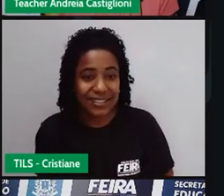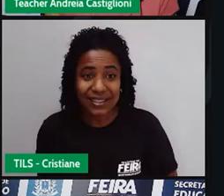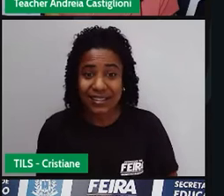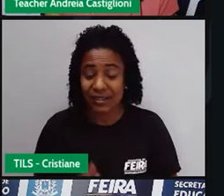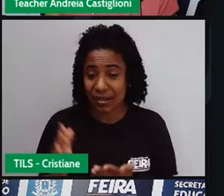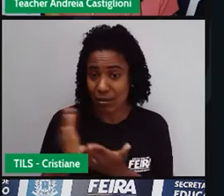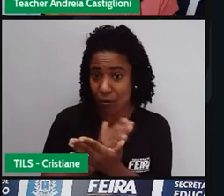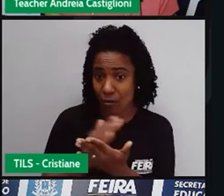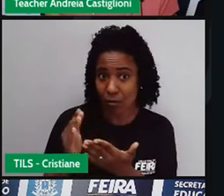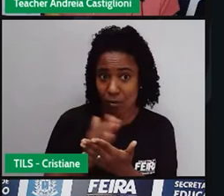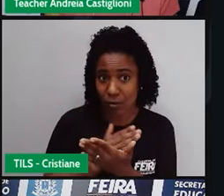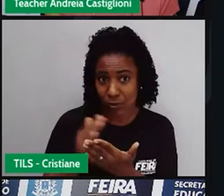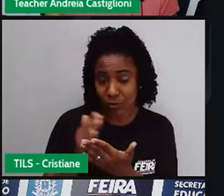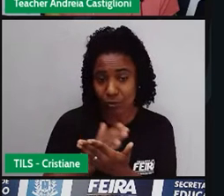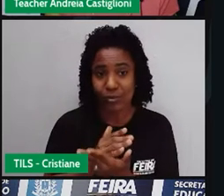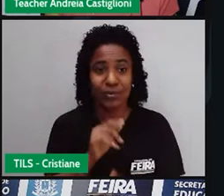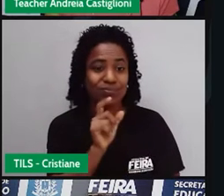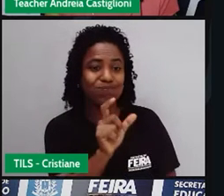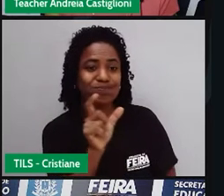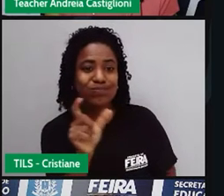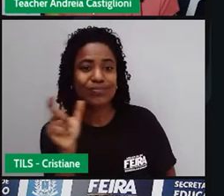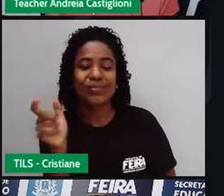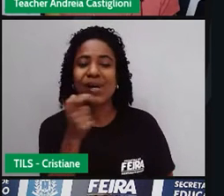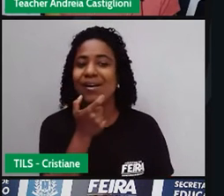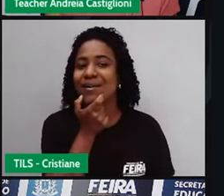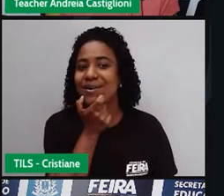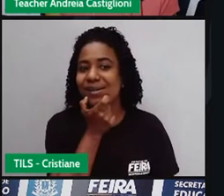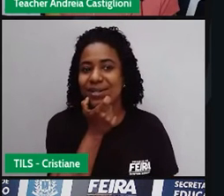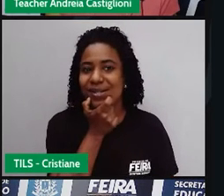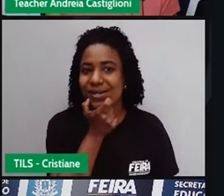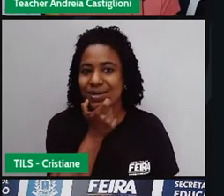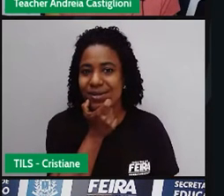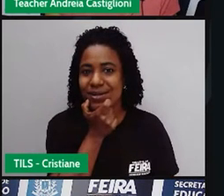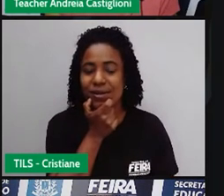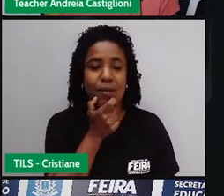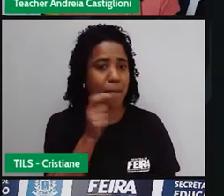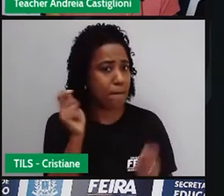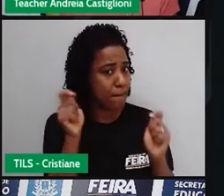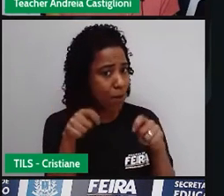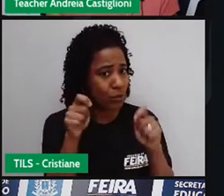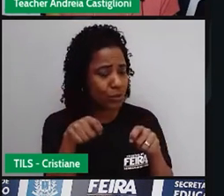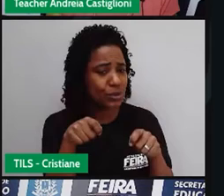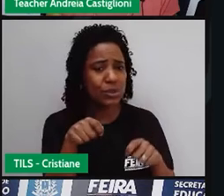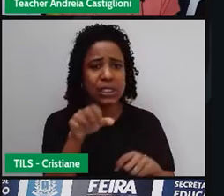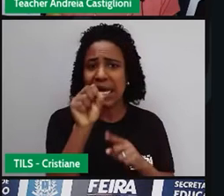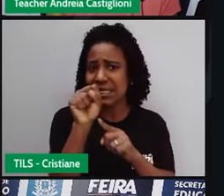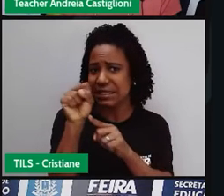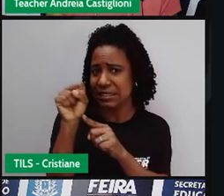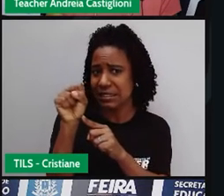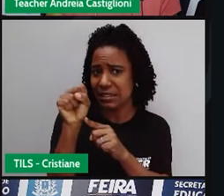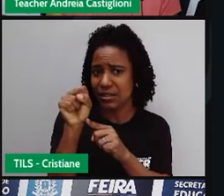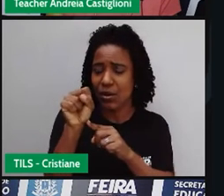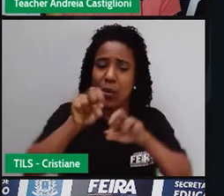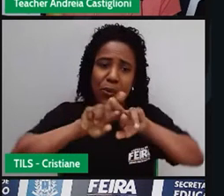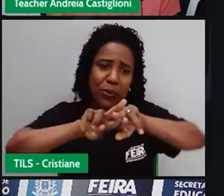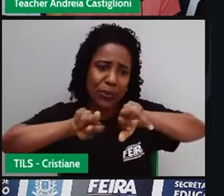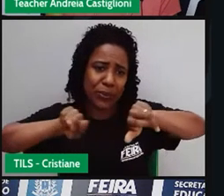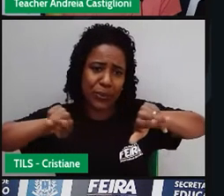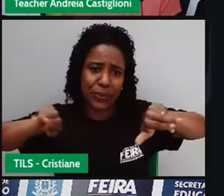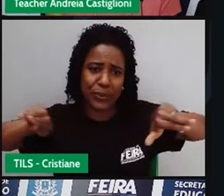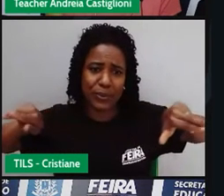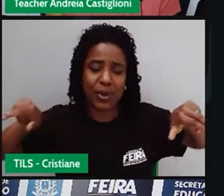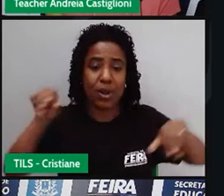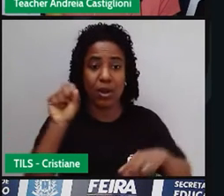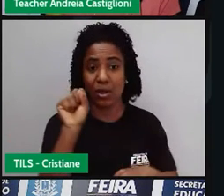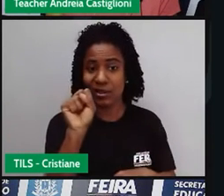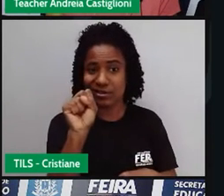termos em inglês eles são utilizados no plural Porque será que eles já aparecem